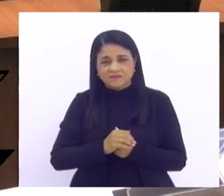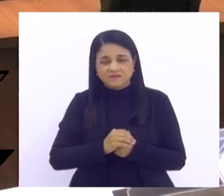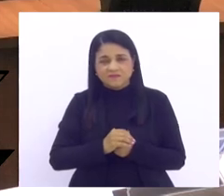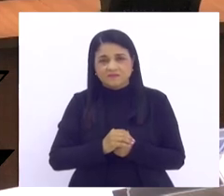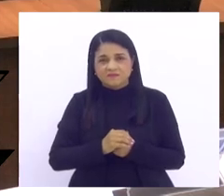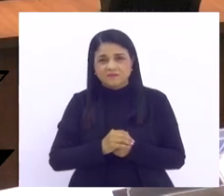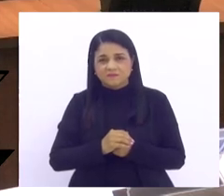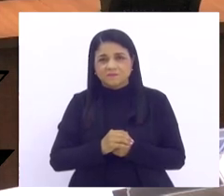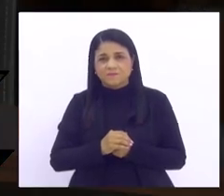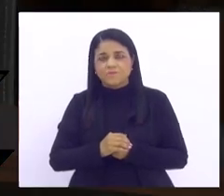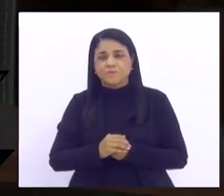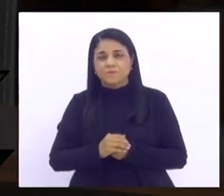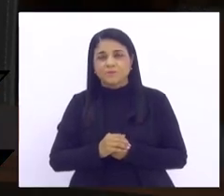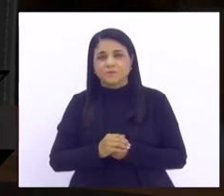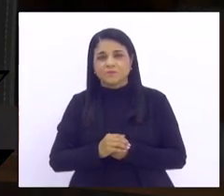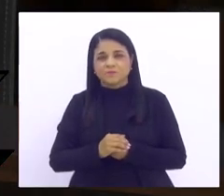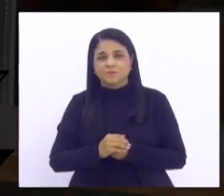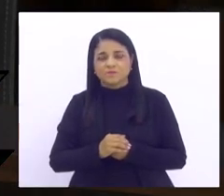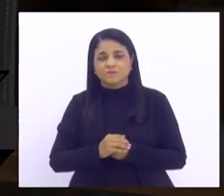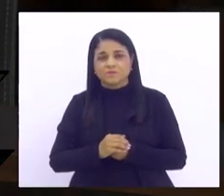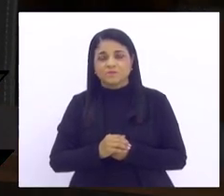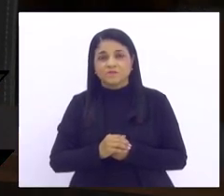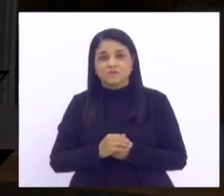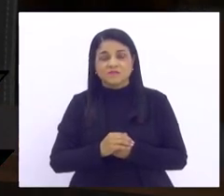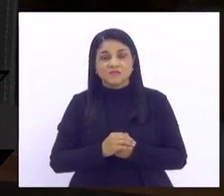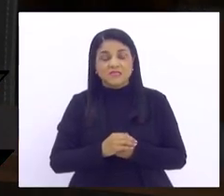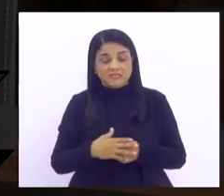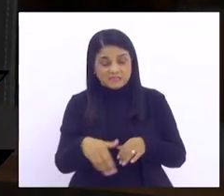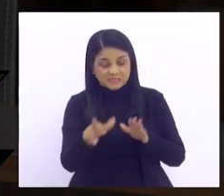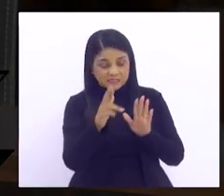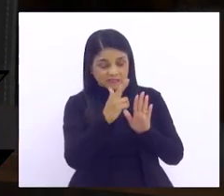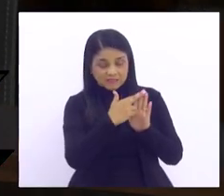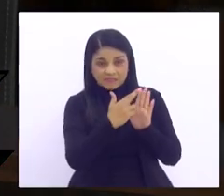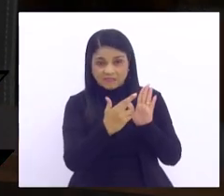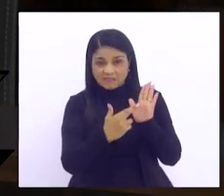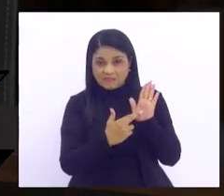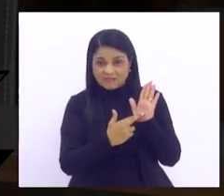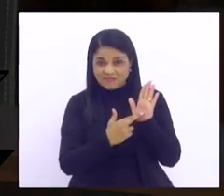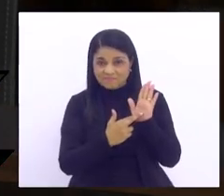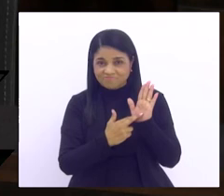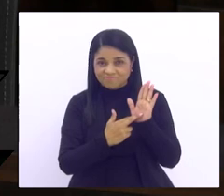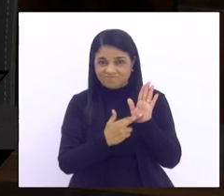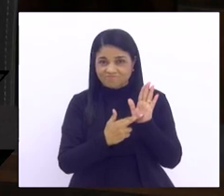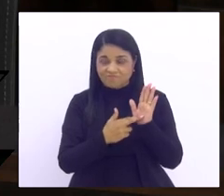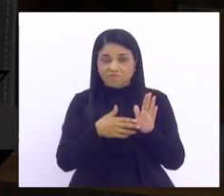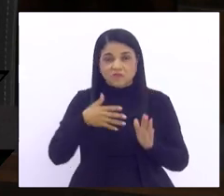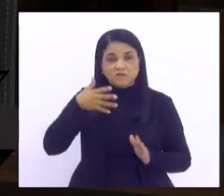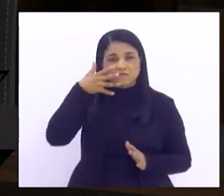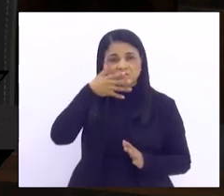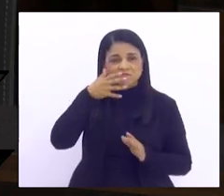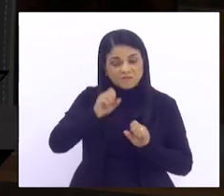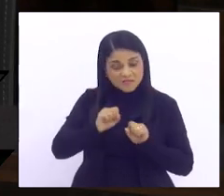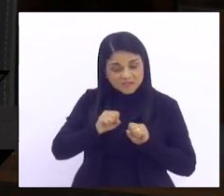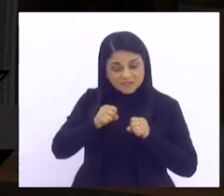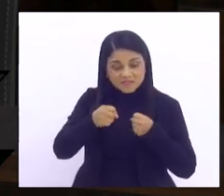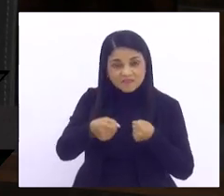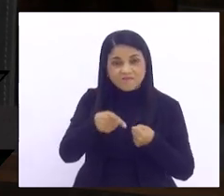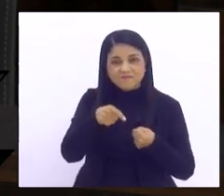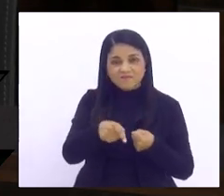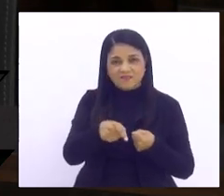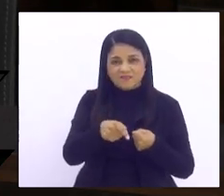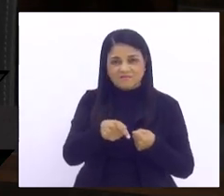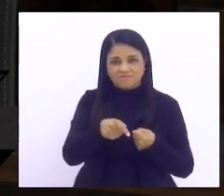mais, esses princípios passaram a ser invocados para a defesa de atrocidades que